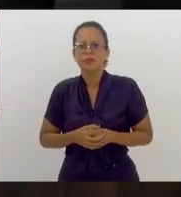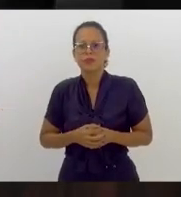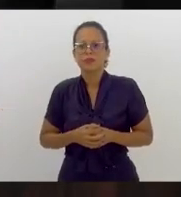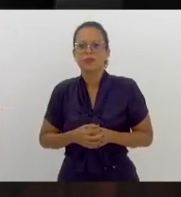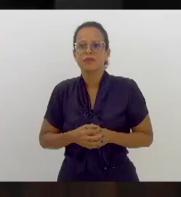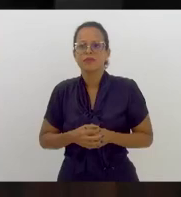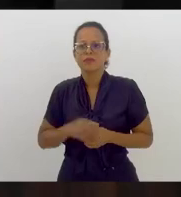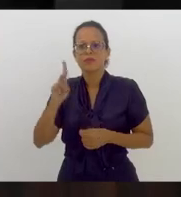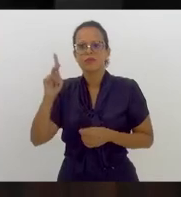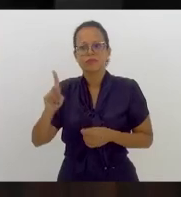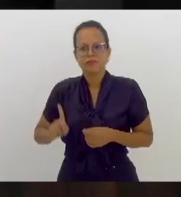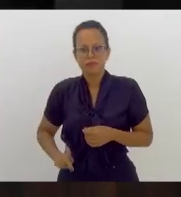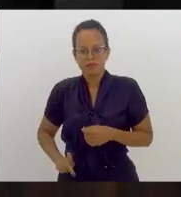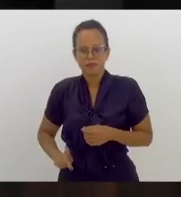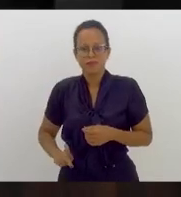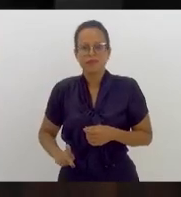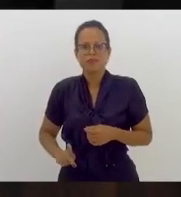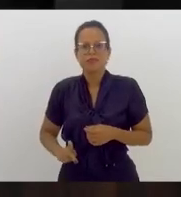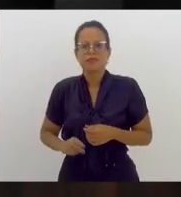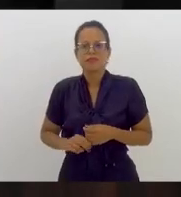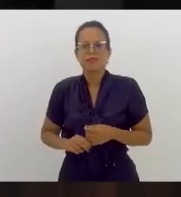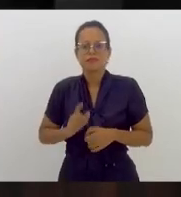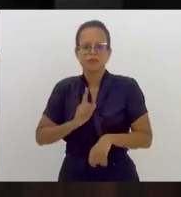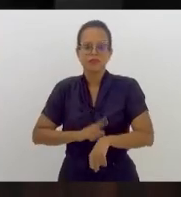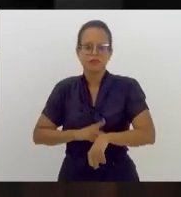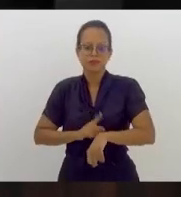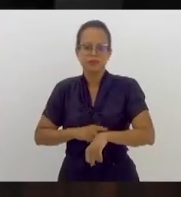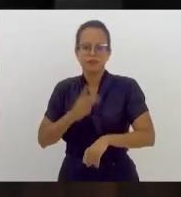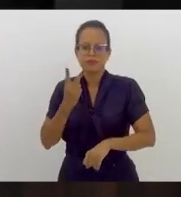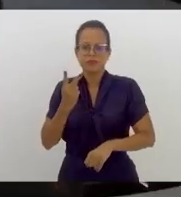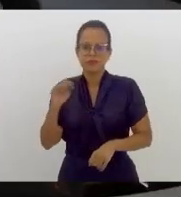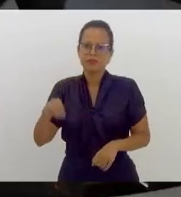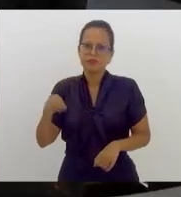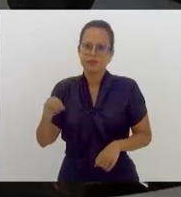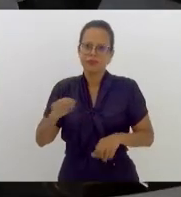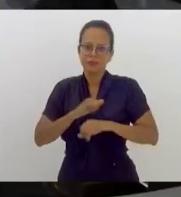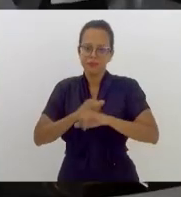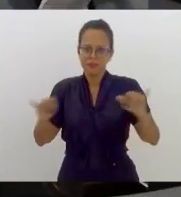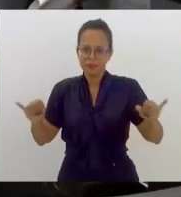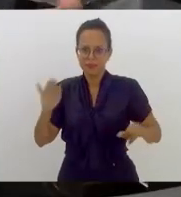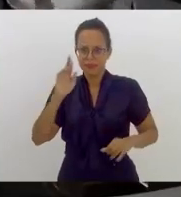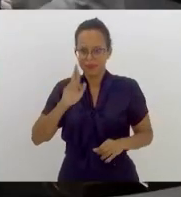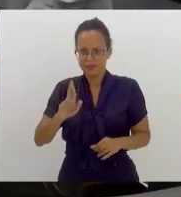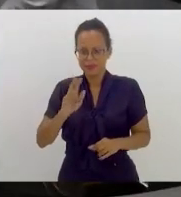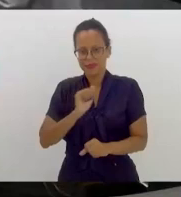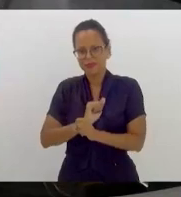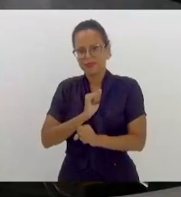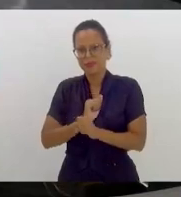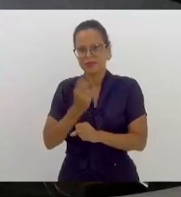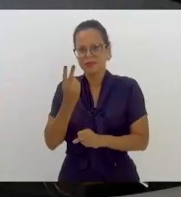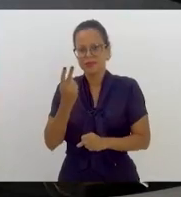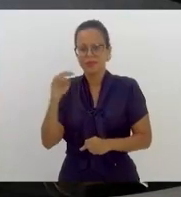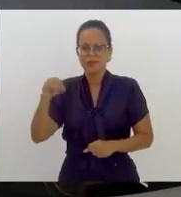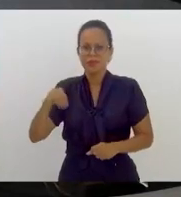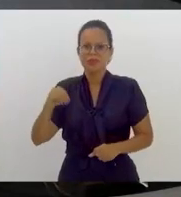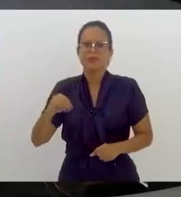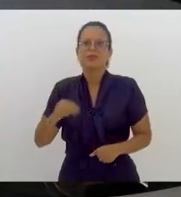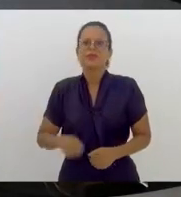A presidência vai dar 2 minutos para proclamar o resultado. Vamos aguardar 2 minutos.